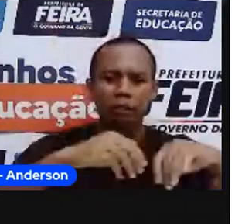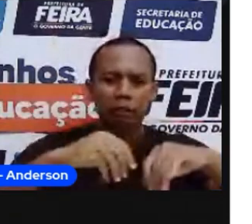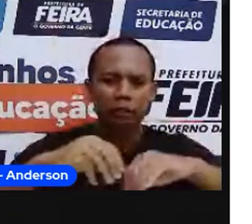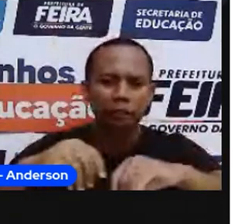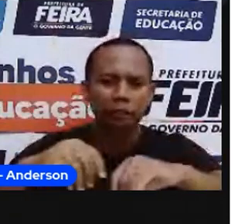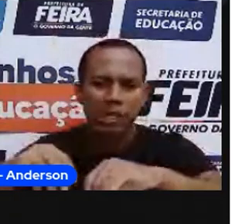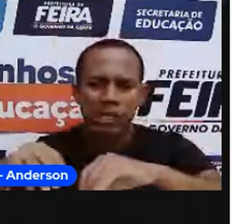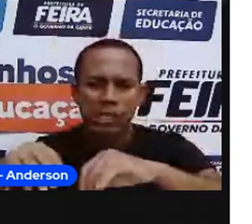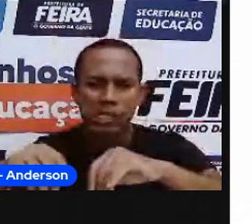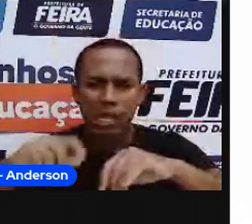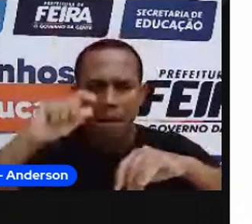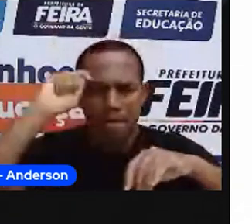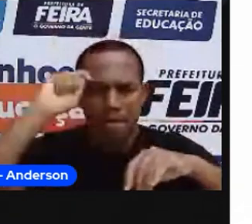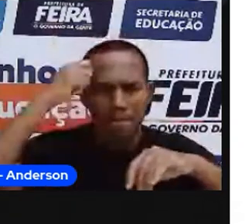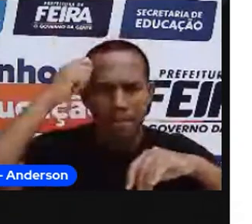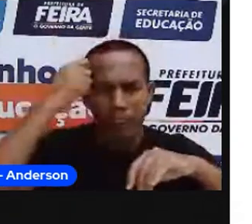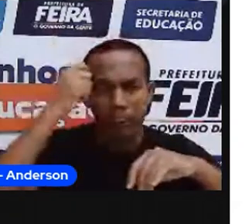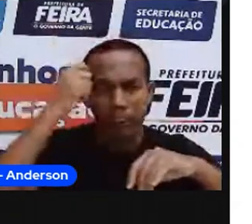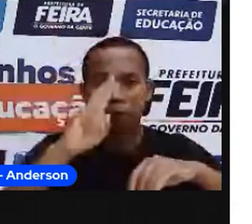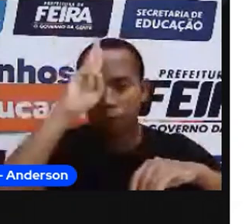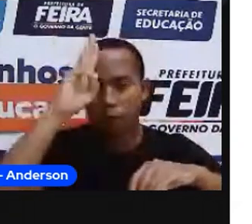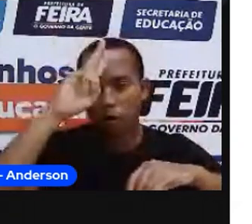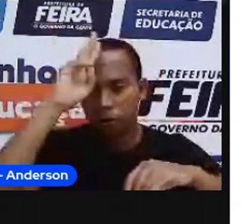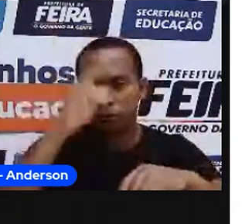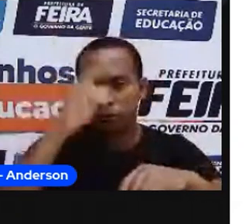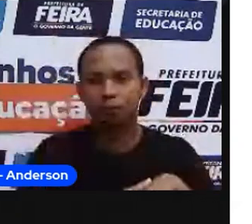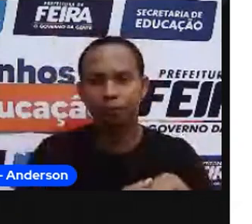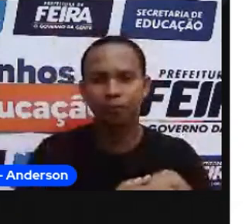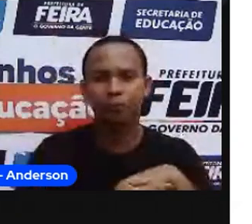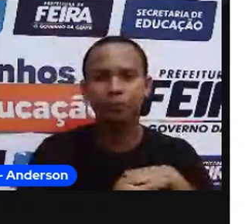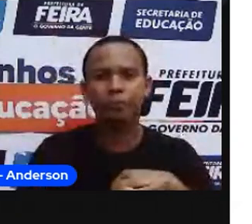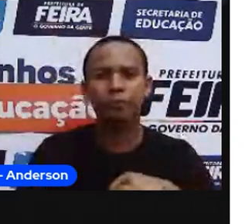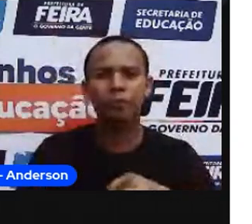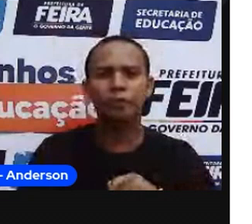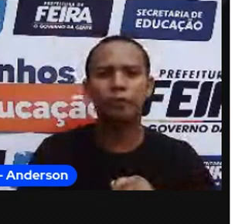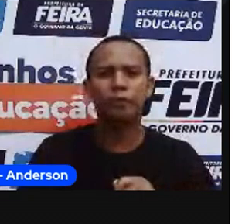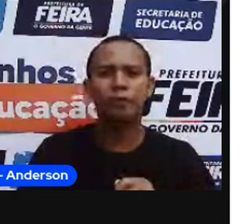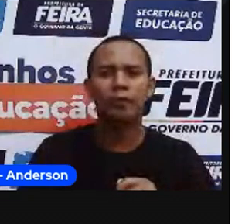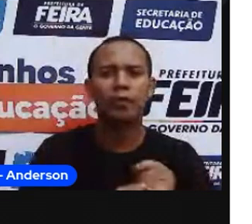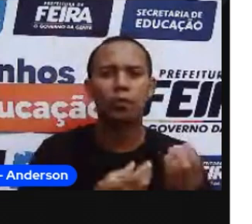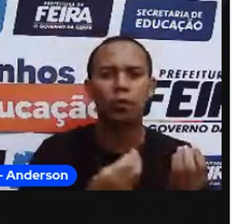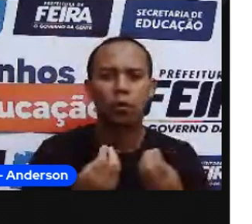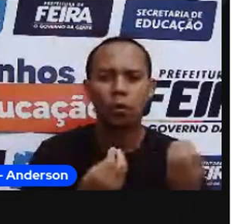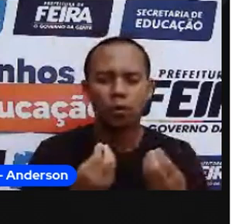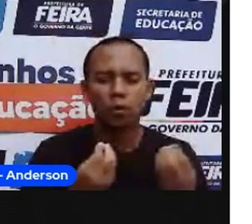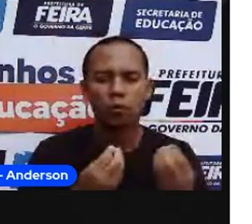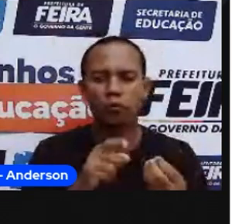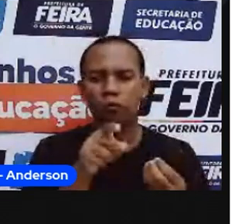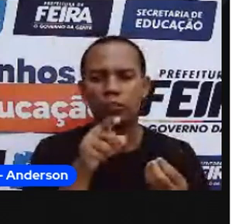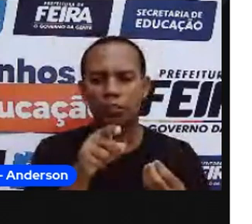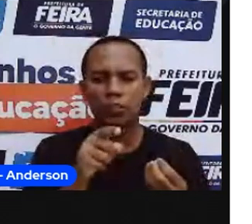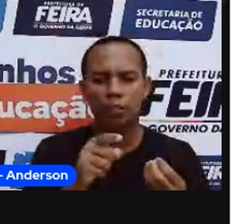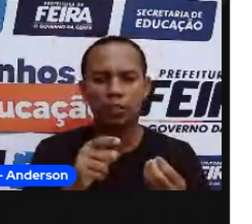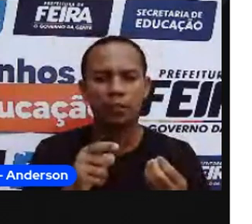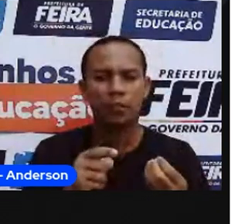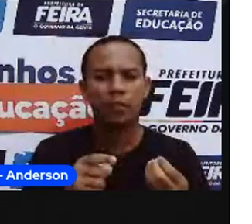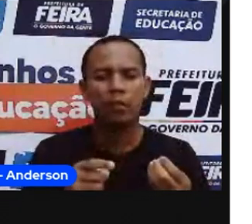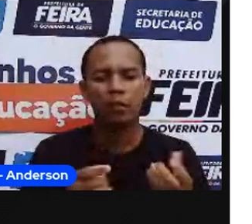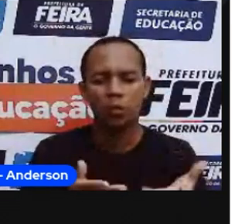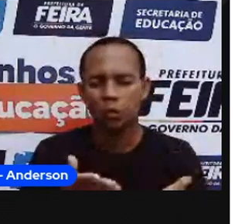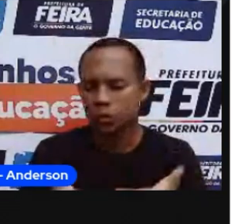Bom, 12%, para quem não sabe, seria a mesma maneira de você